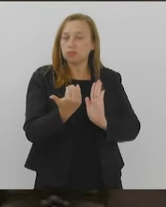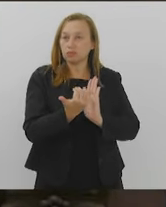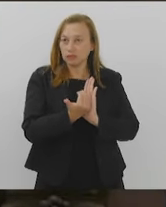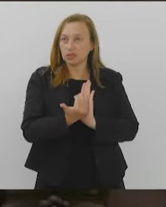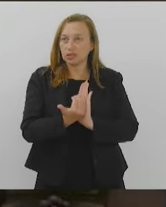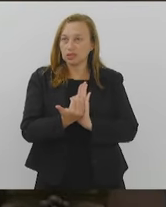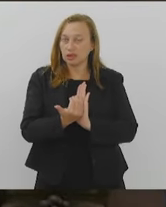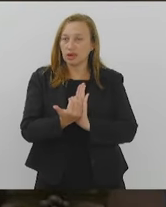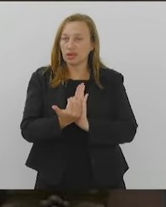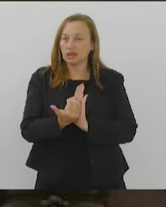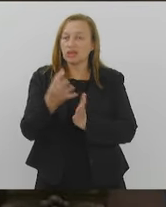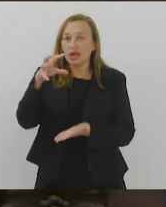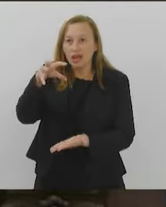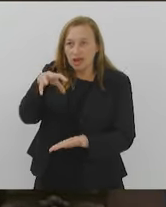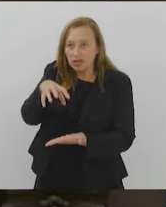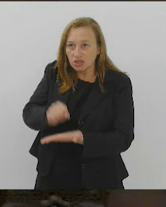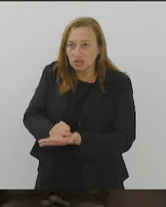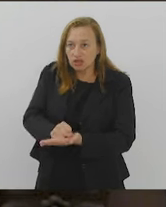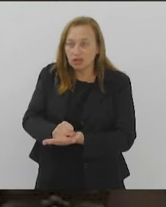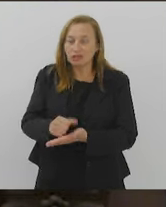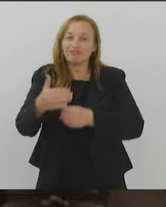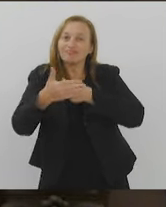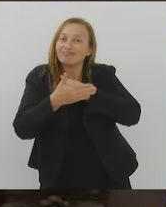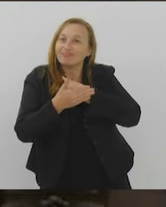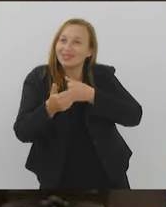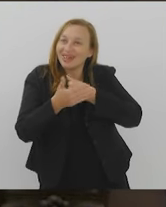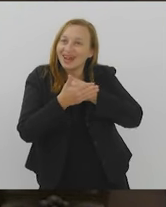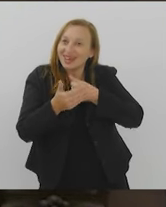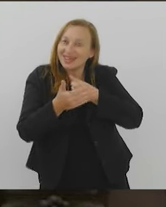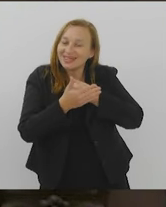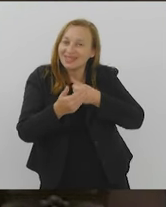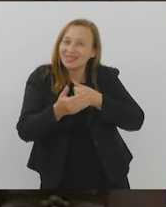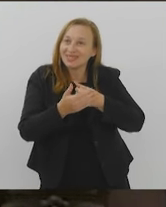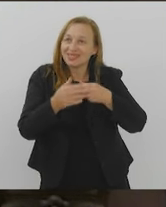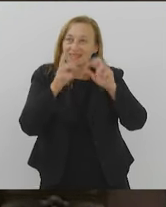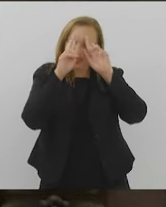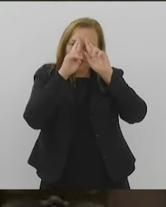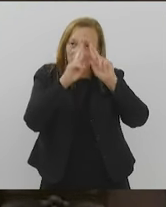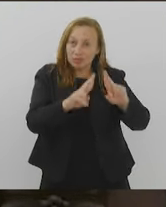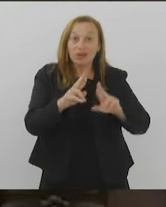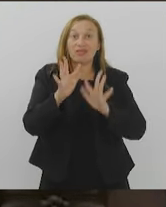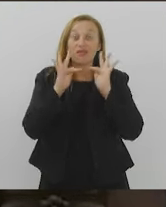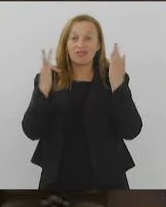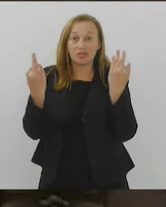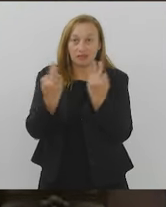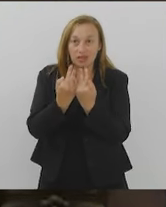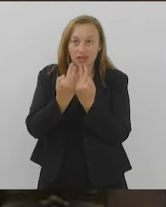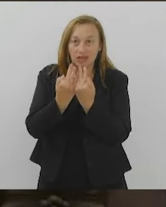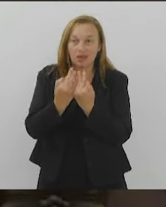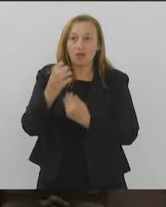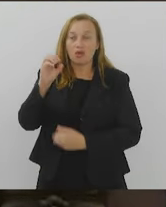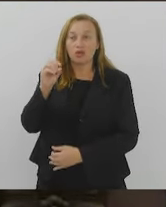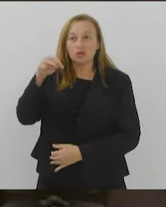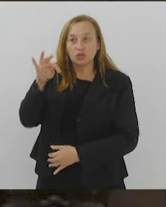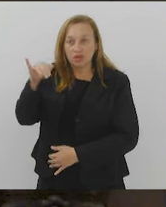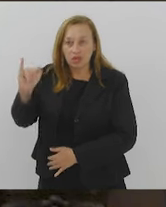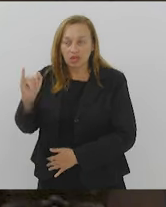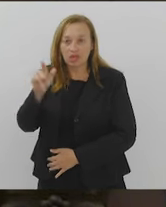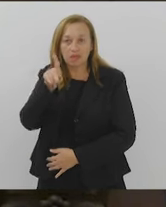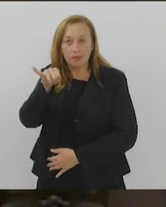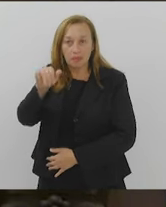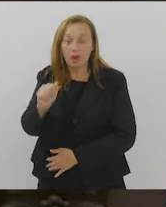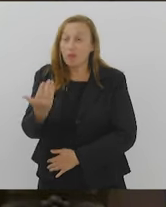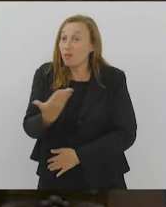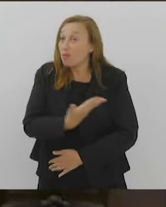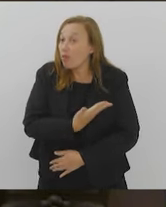aqui registrado o meu carinho, o meu respeito à família Otoni de Paula, ao meu amigo,